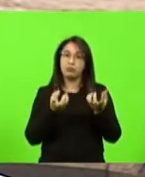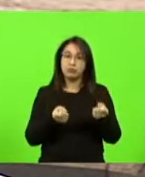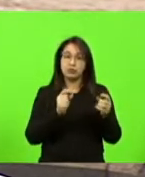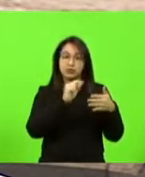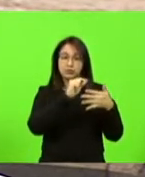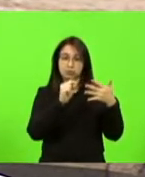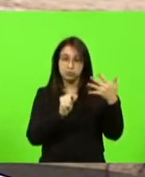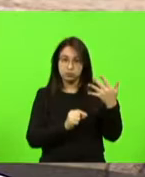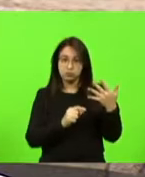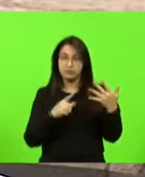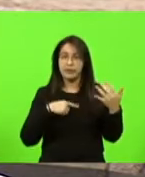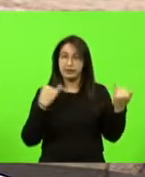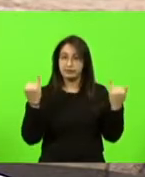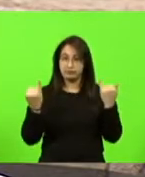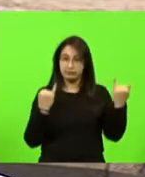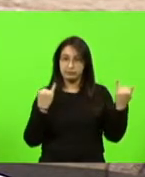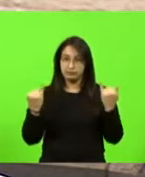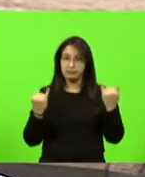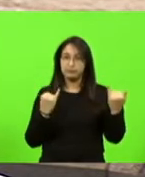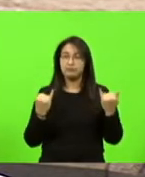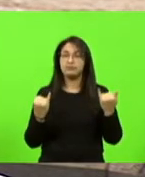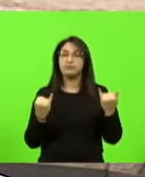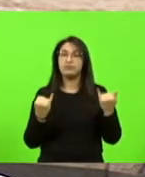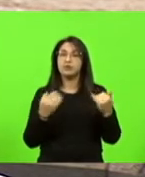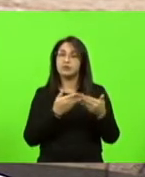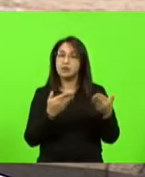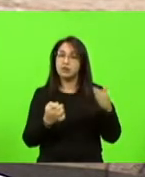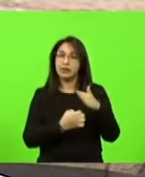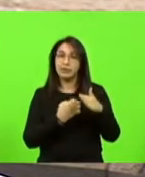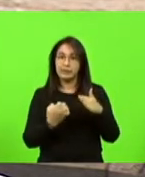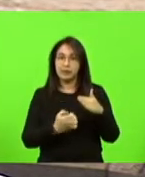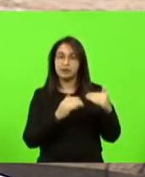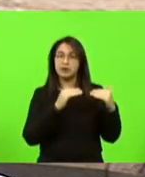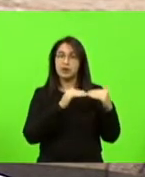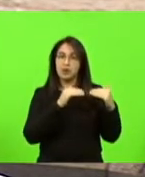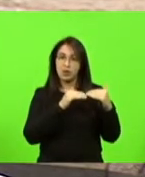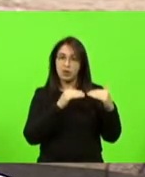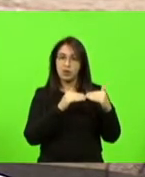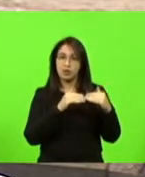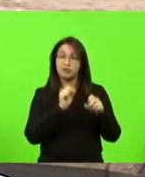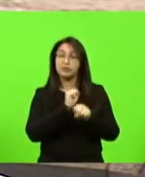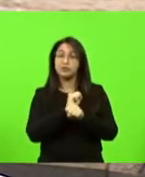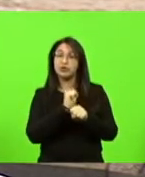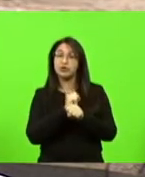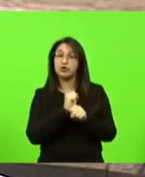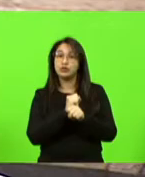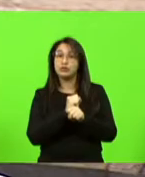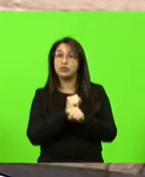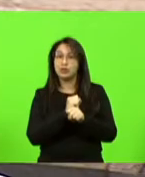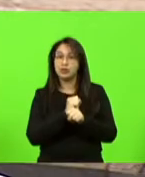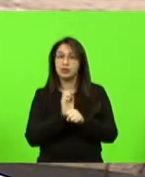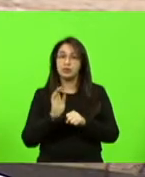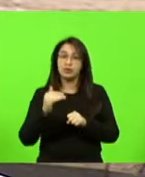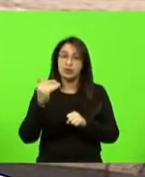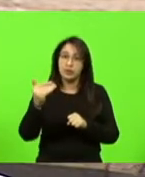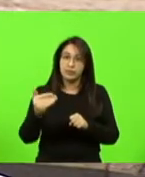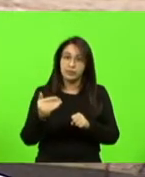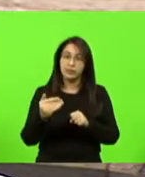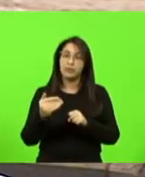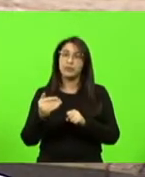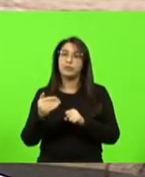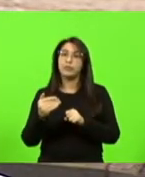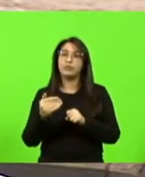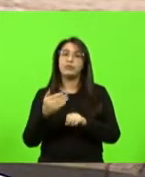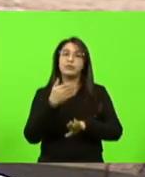segundo as informações, e os próprios empresários estão só esperando a nossa homologação para dar entrada à Secretaria